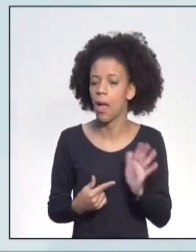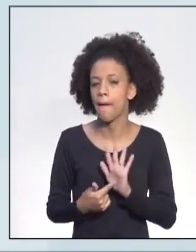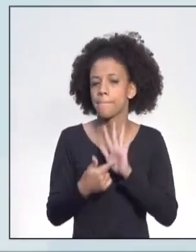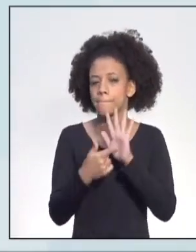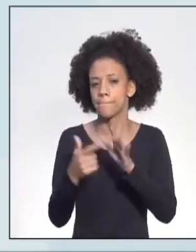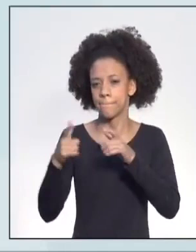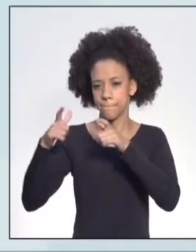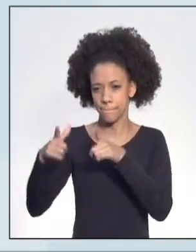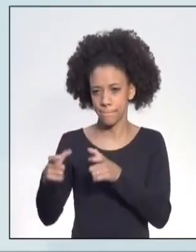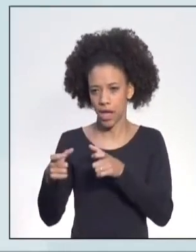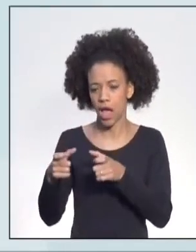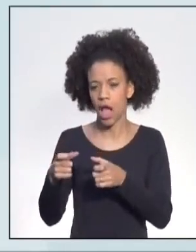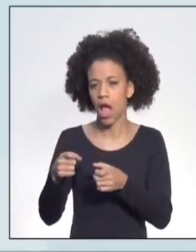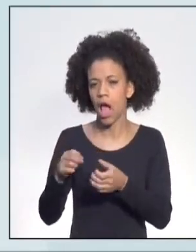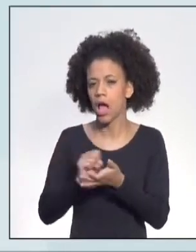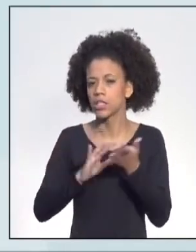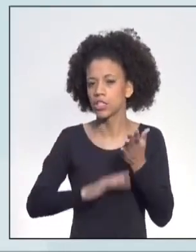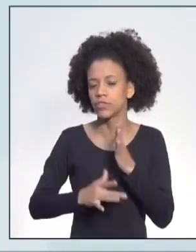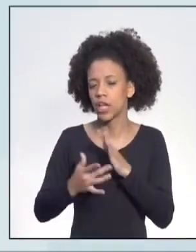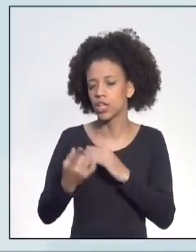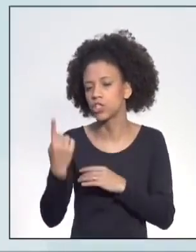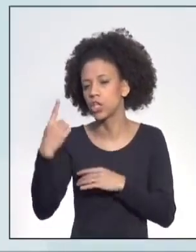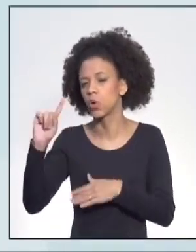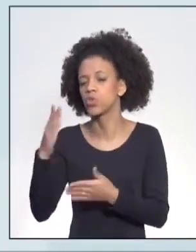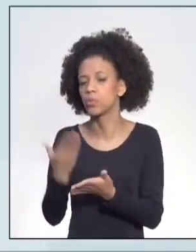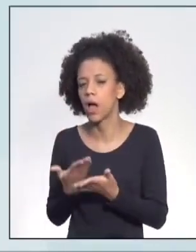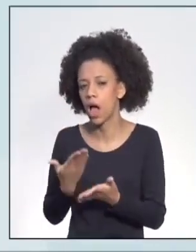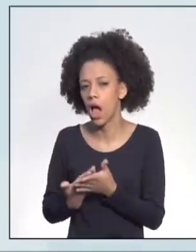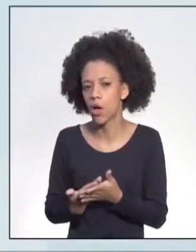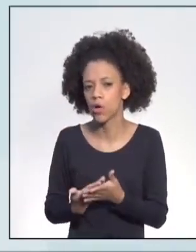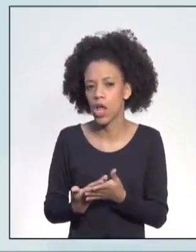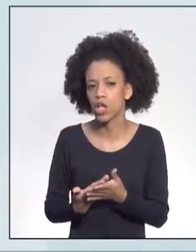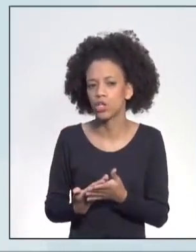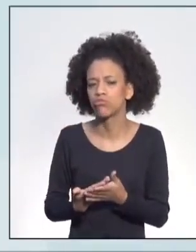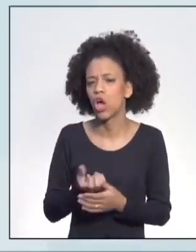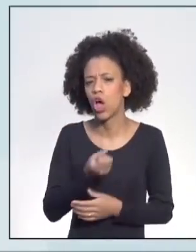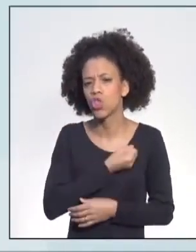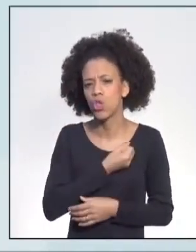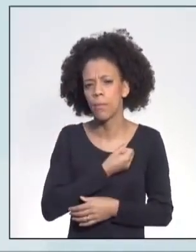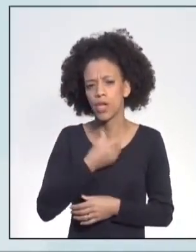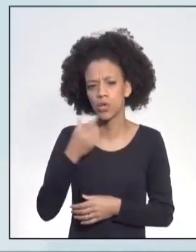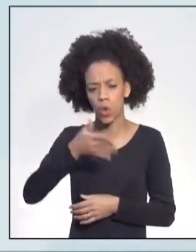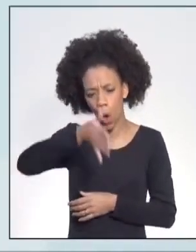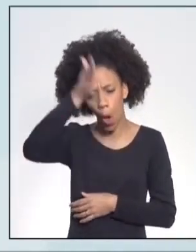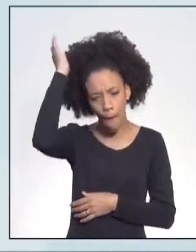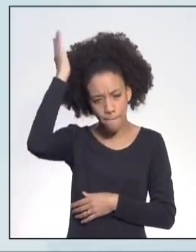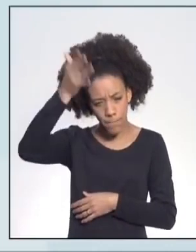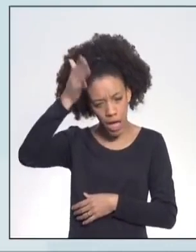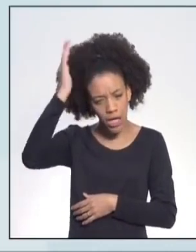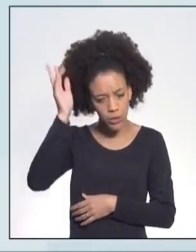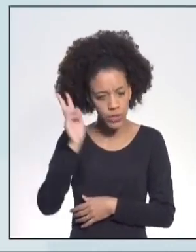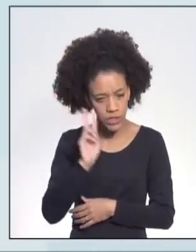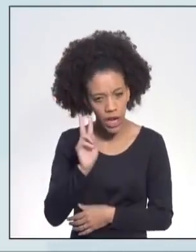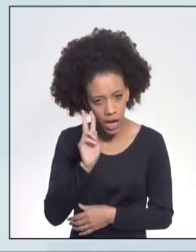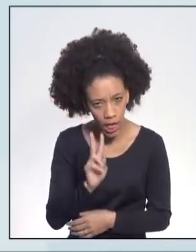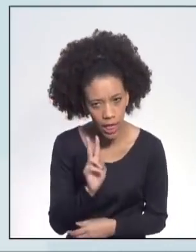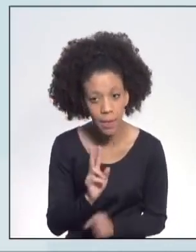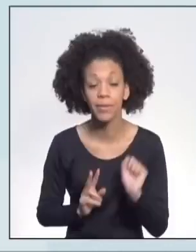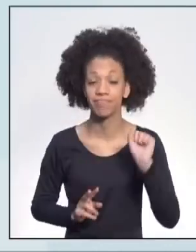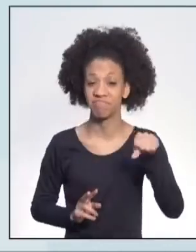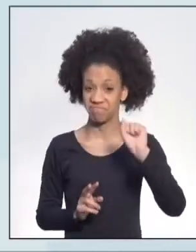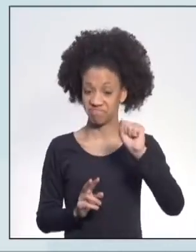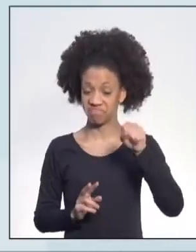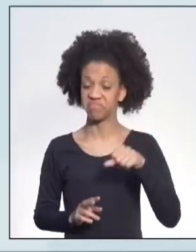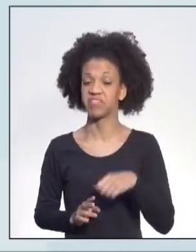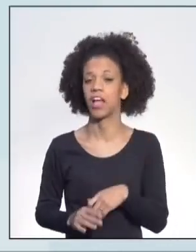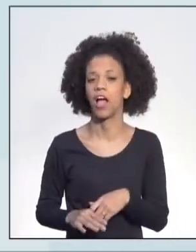fez aí as atividades da última aula, que foi sobre os números romanos, professor Carlos. Lembra dessa aula que nós Lembro, muito boa. A Raíssa é uma